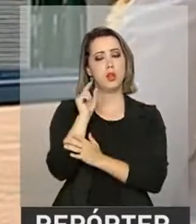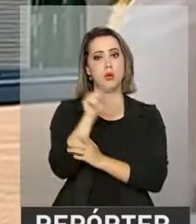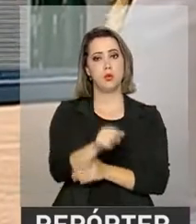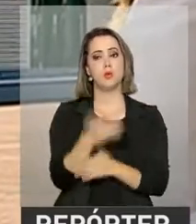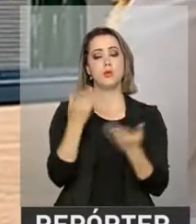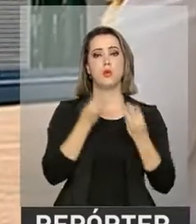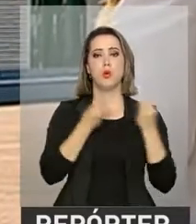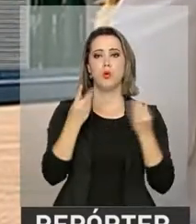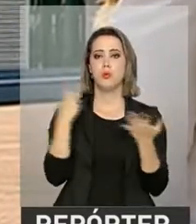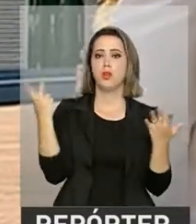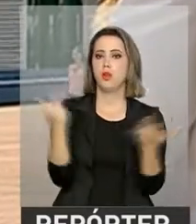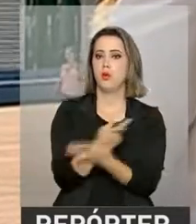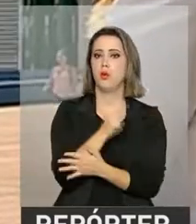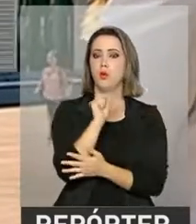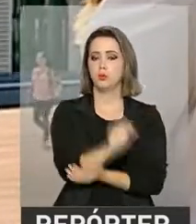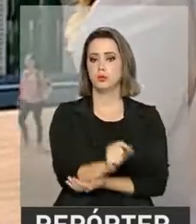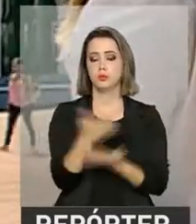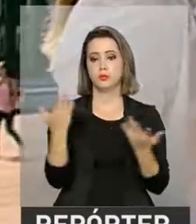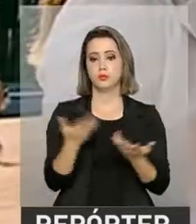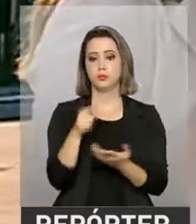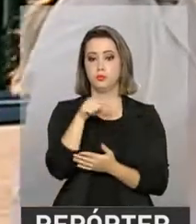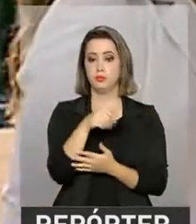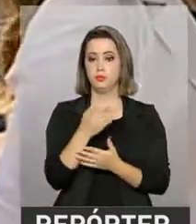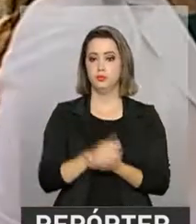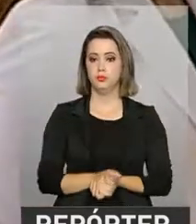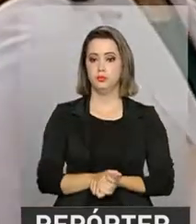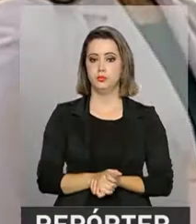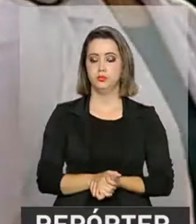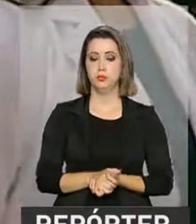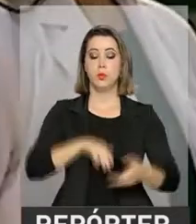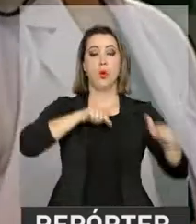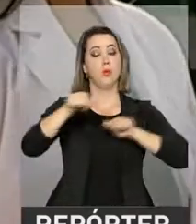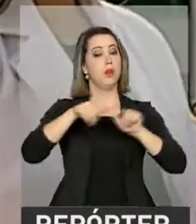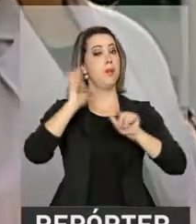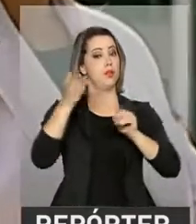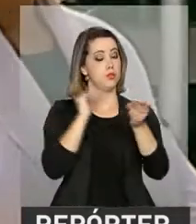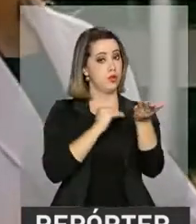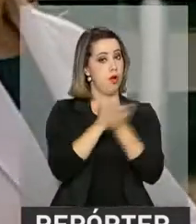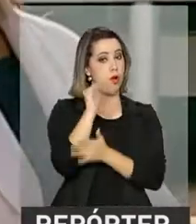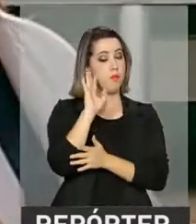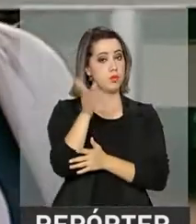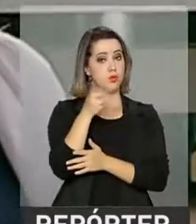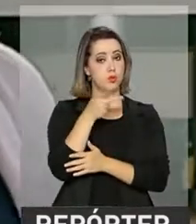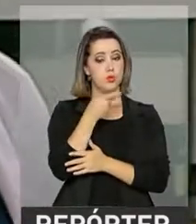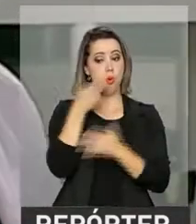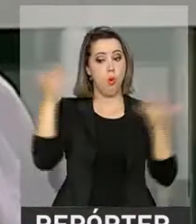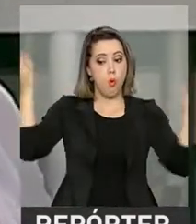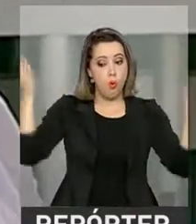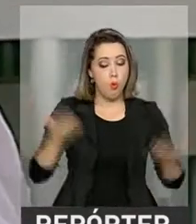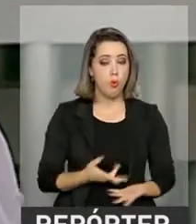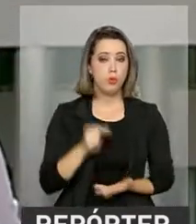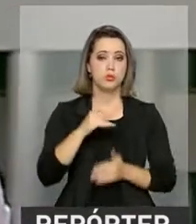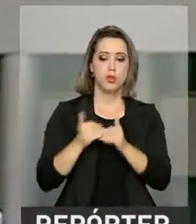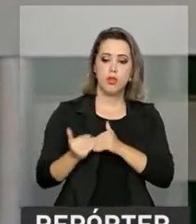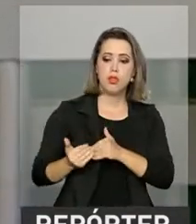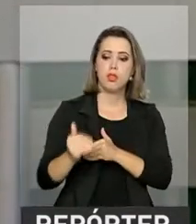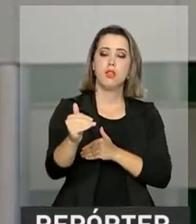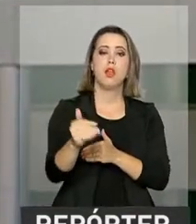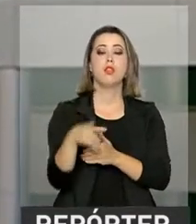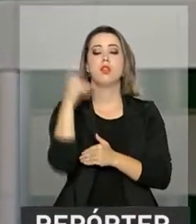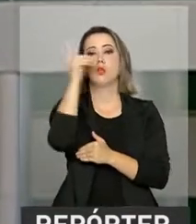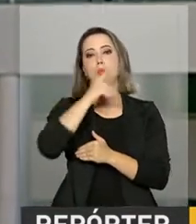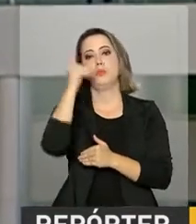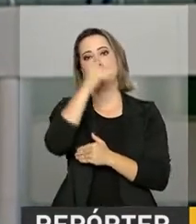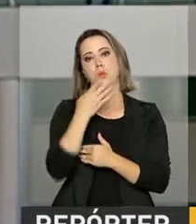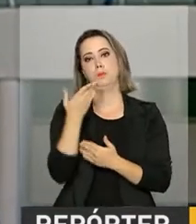feriado a operação da polícia rodoviária federal a operação já começou como já foi dito ela começa hoje ela se estende até a meia noite do